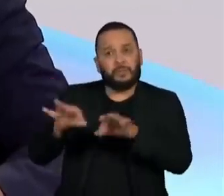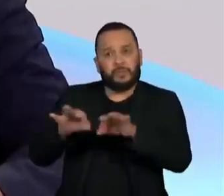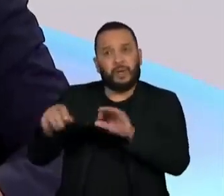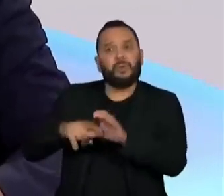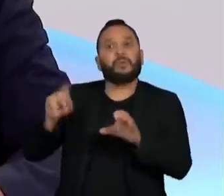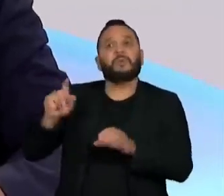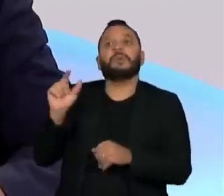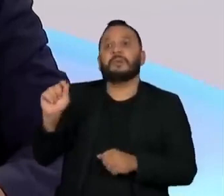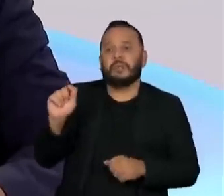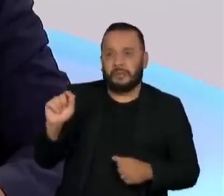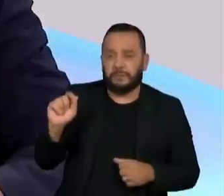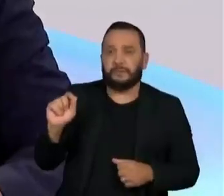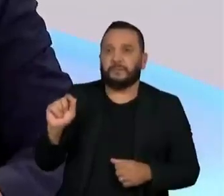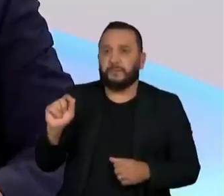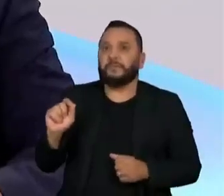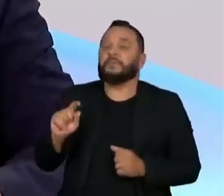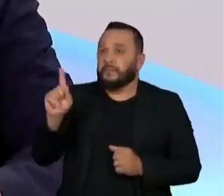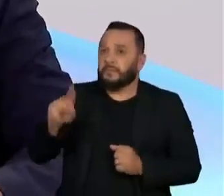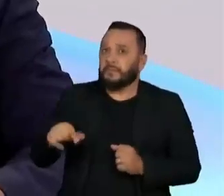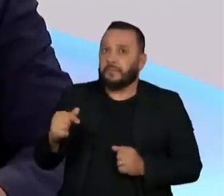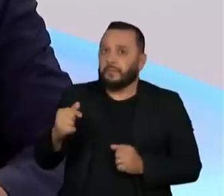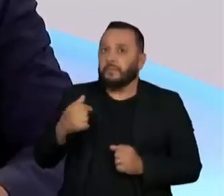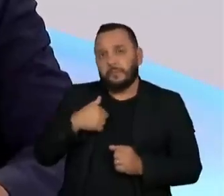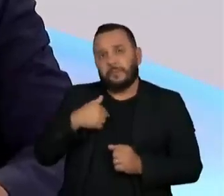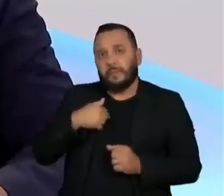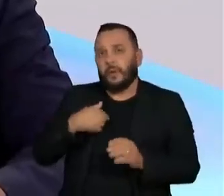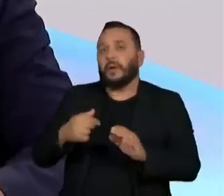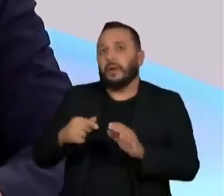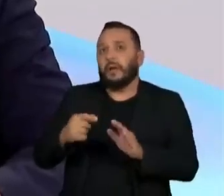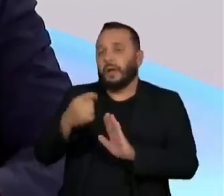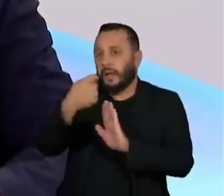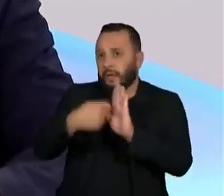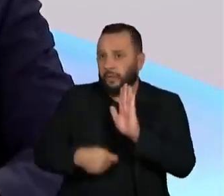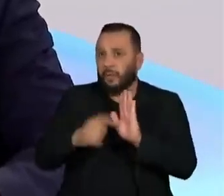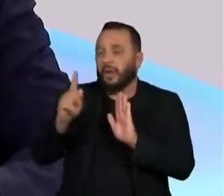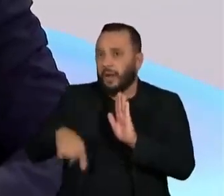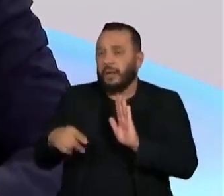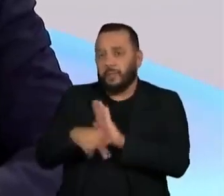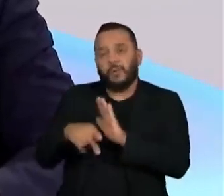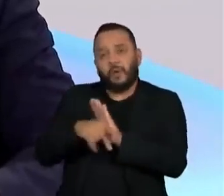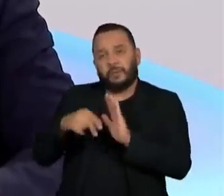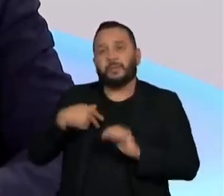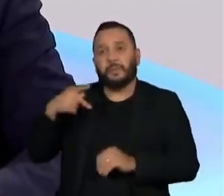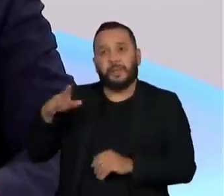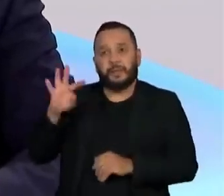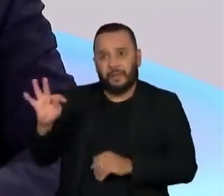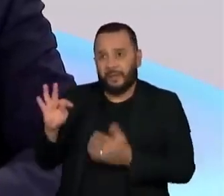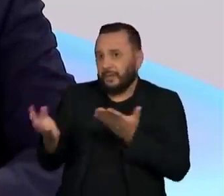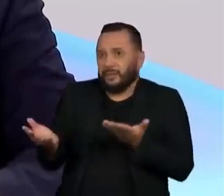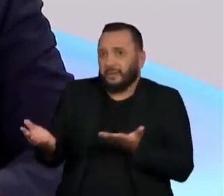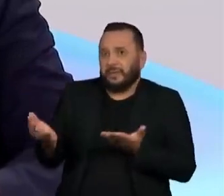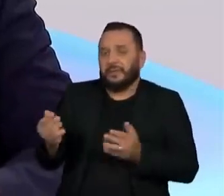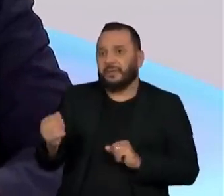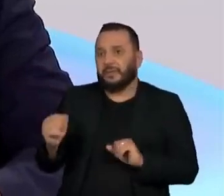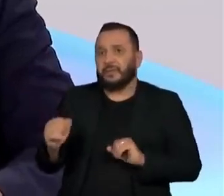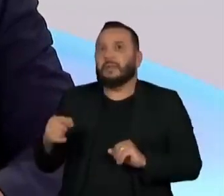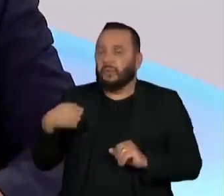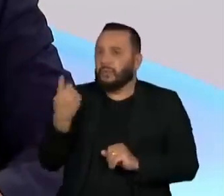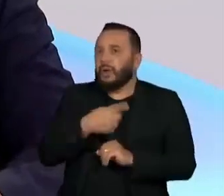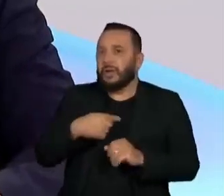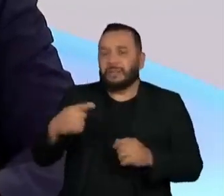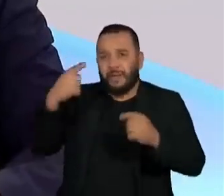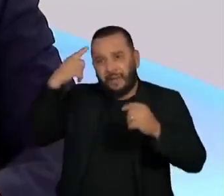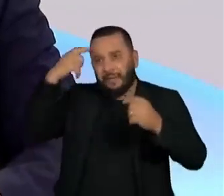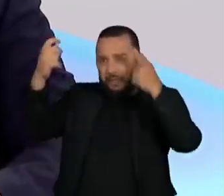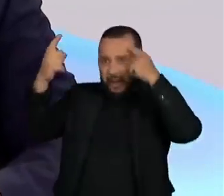projeto de autonomia Era exatamente o depósito remunerado que o relator foi um senador do PT Senador Rogério de Carvalho então assim a gente sempre procurou convergência de